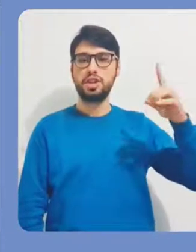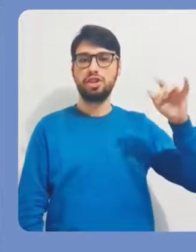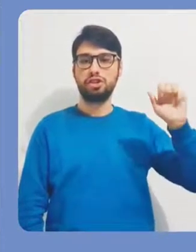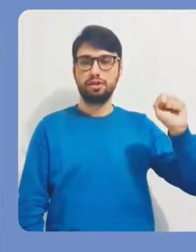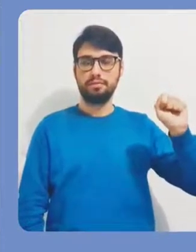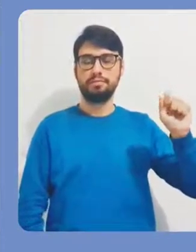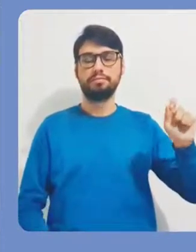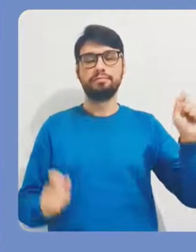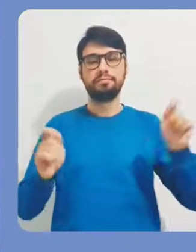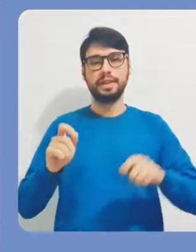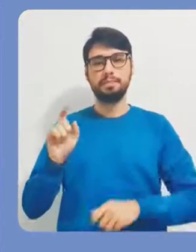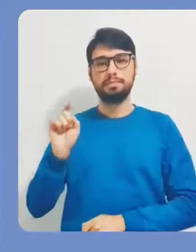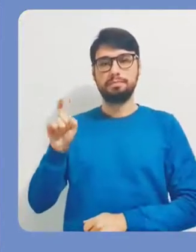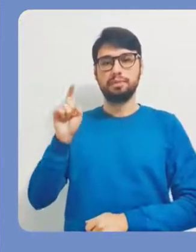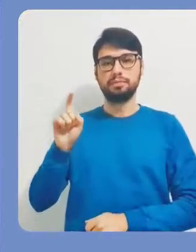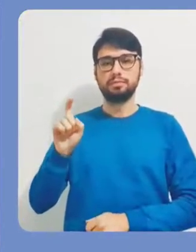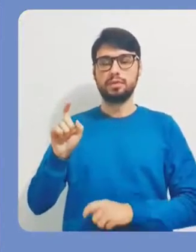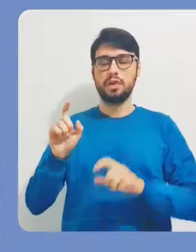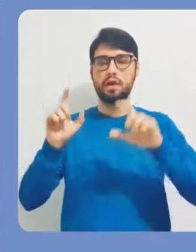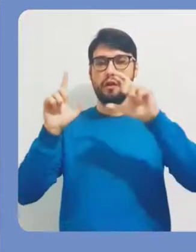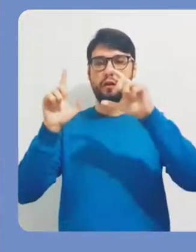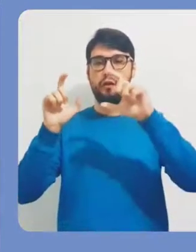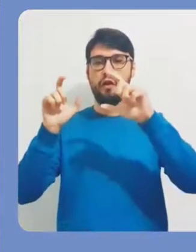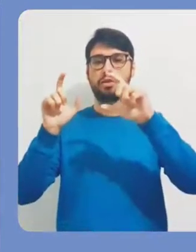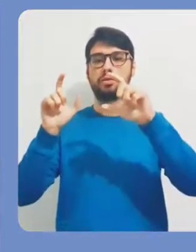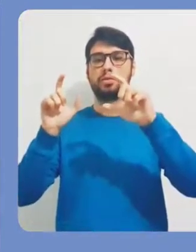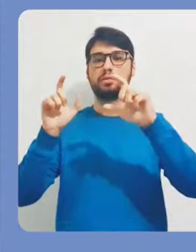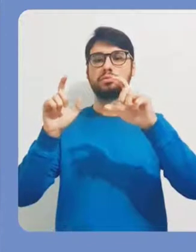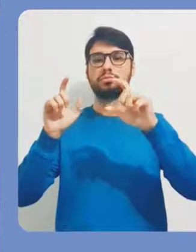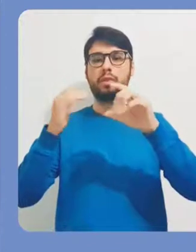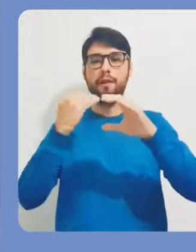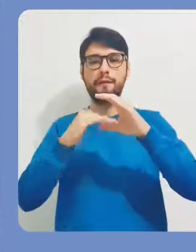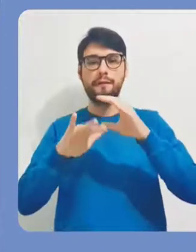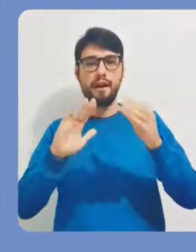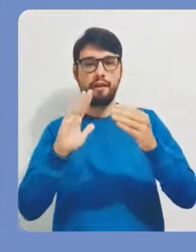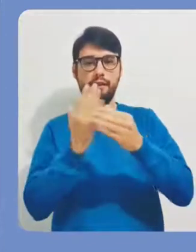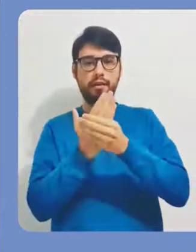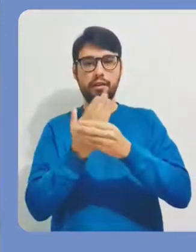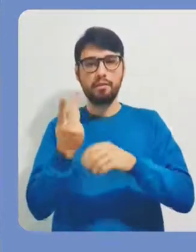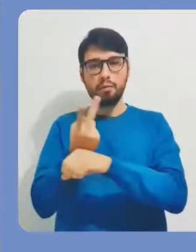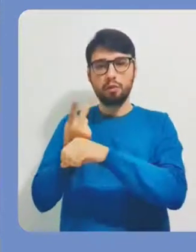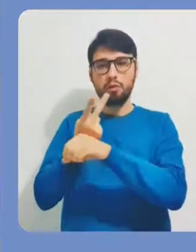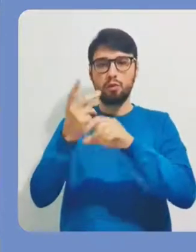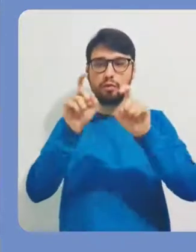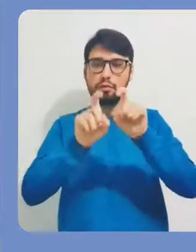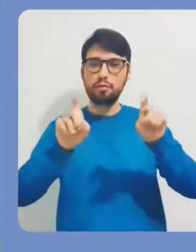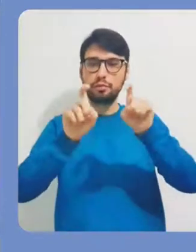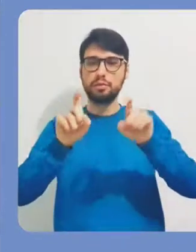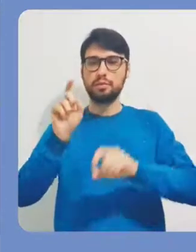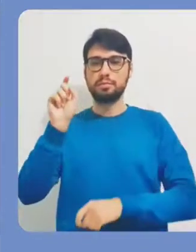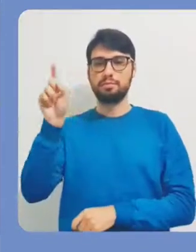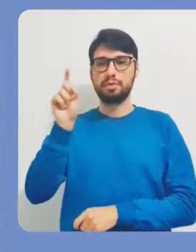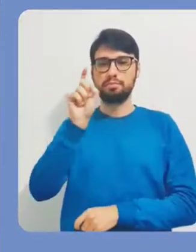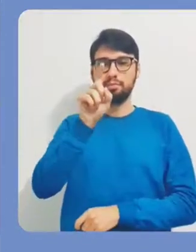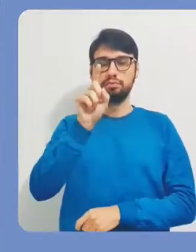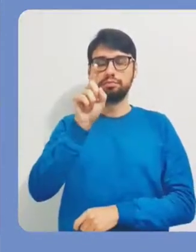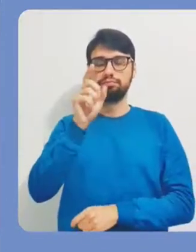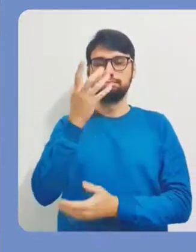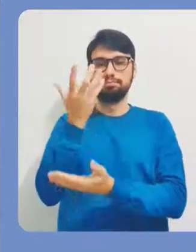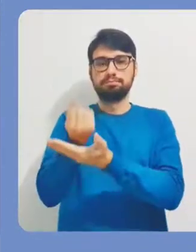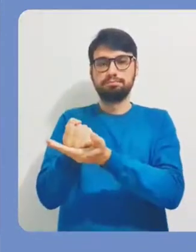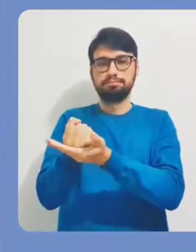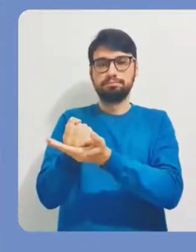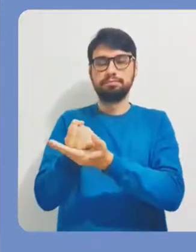Então, eu vou colocar uma foto dos dois palestrantes, vindo aqui na opção de Enviar Arquivos. Eu